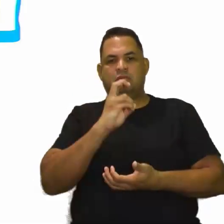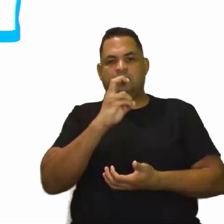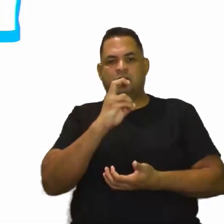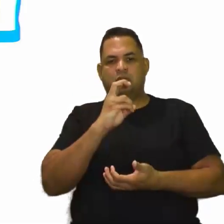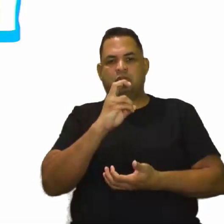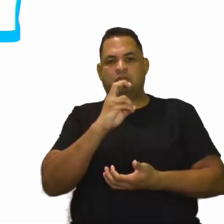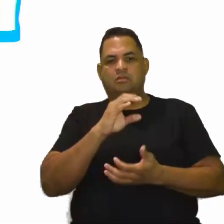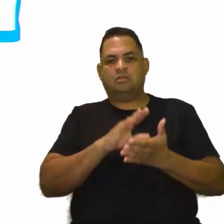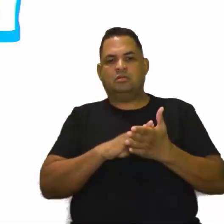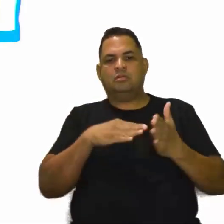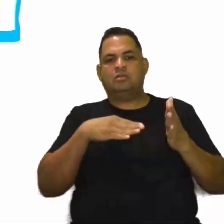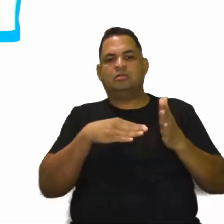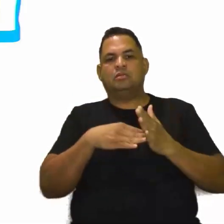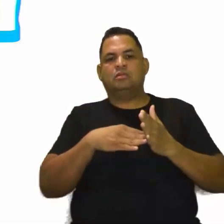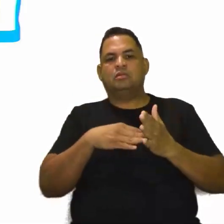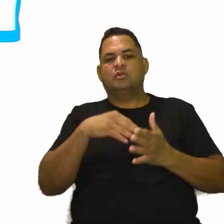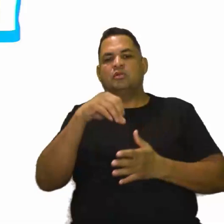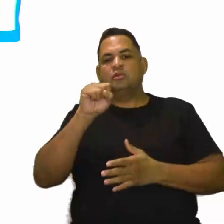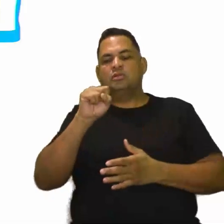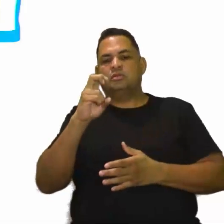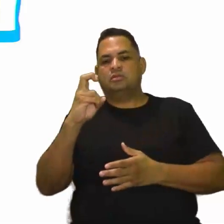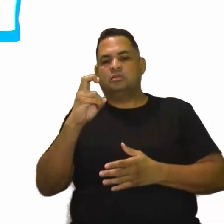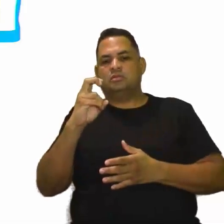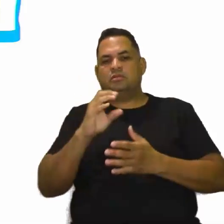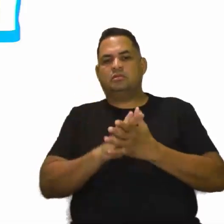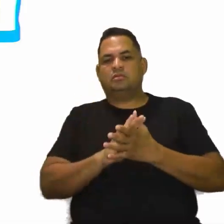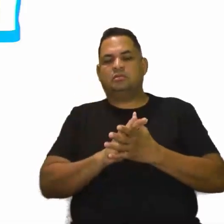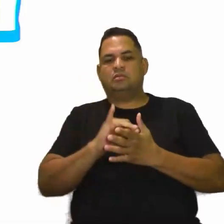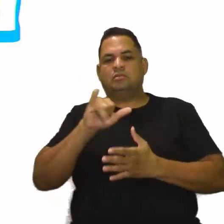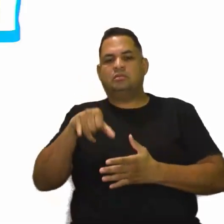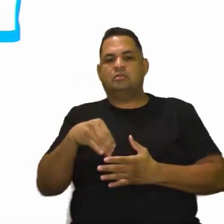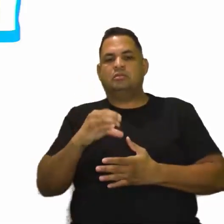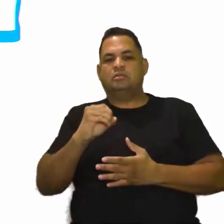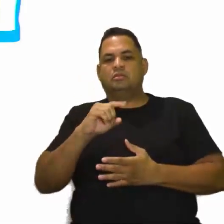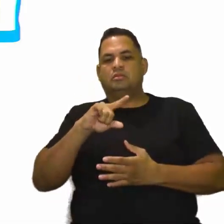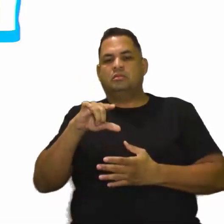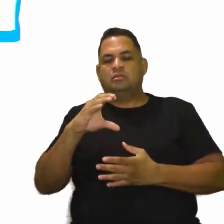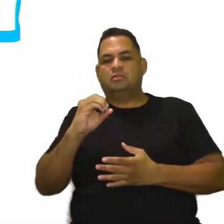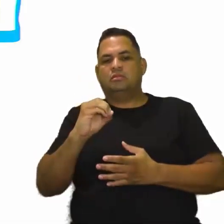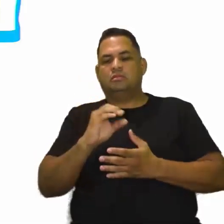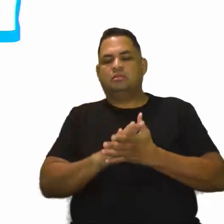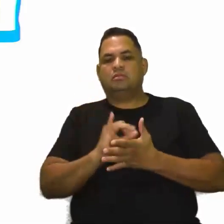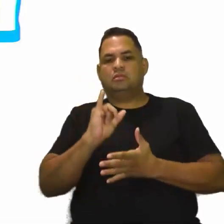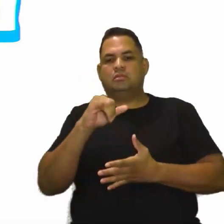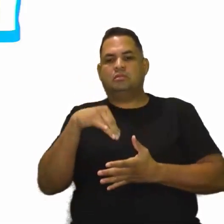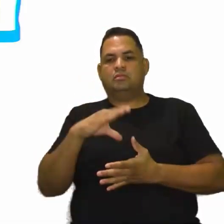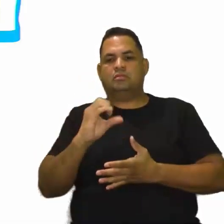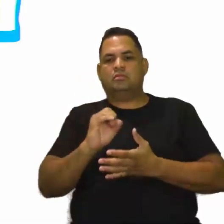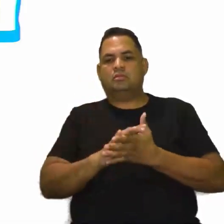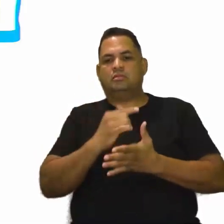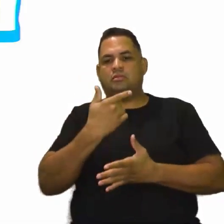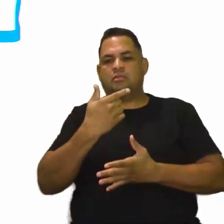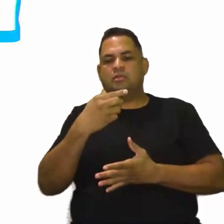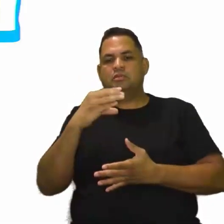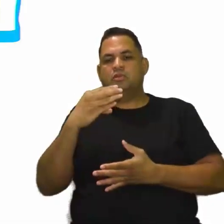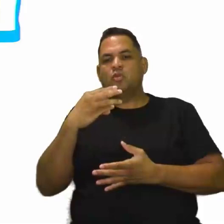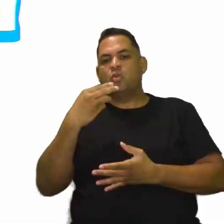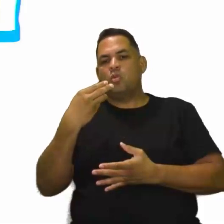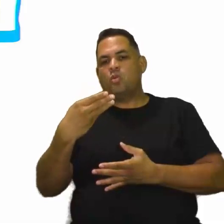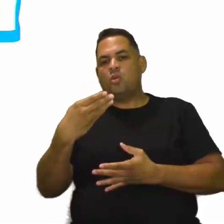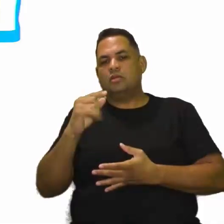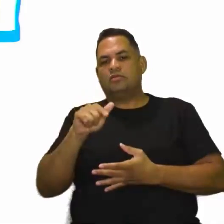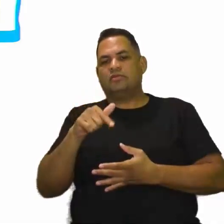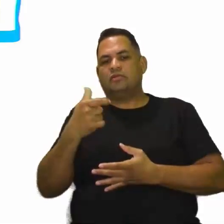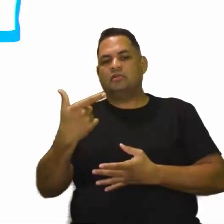5 e o 85. Então, o João, que tem o IMC de